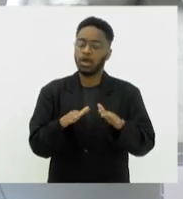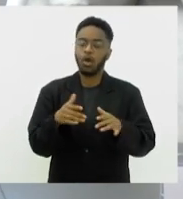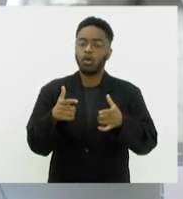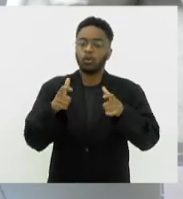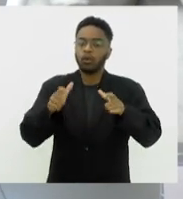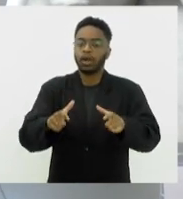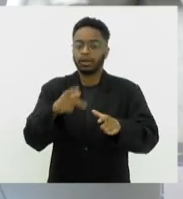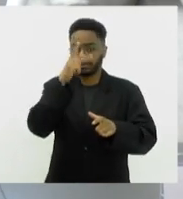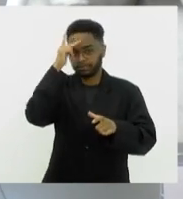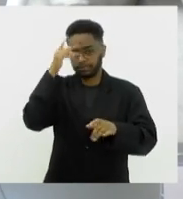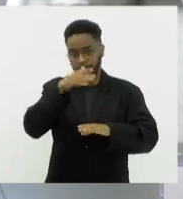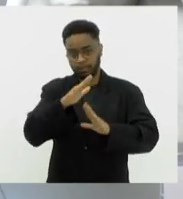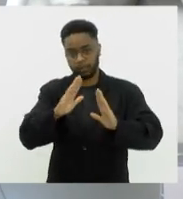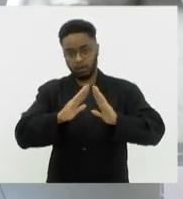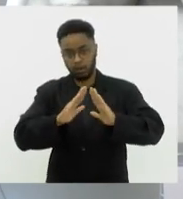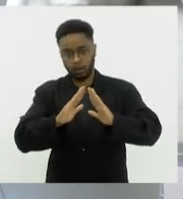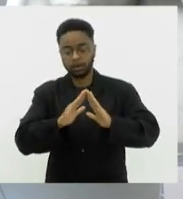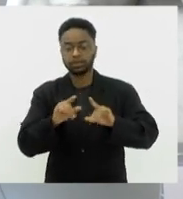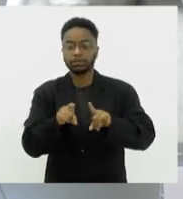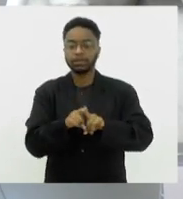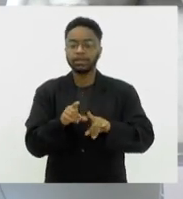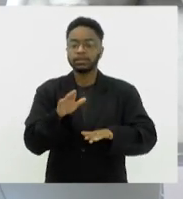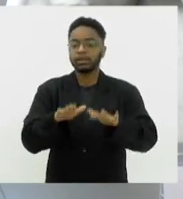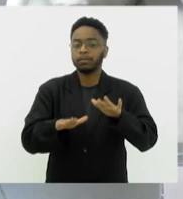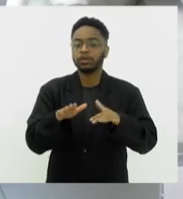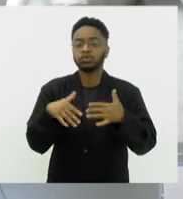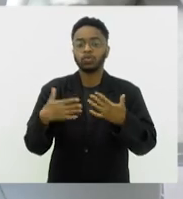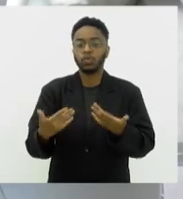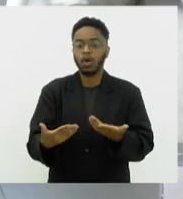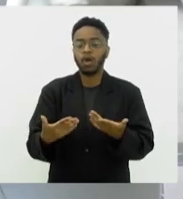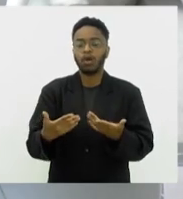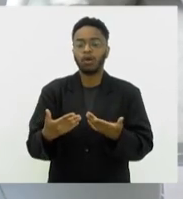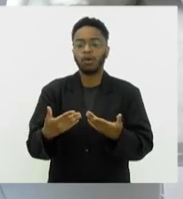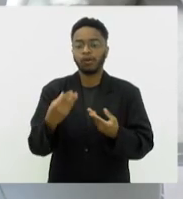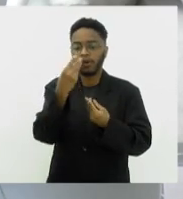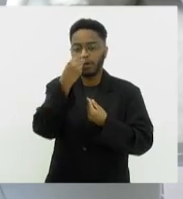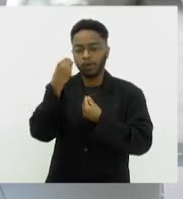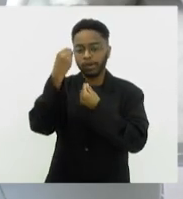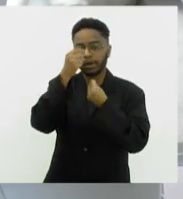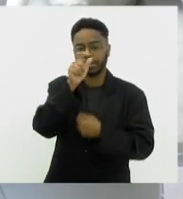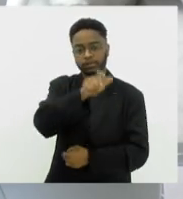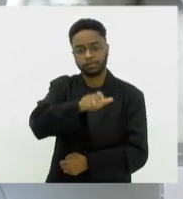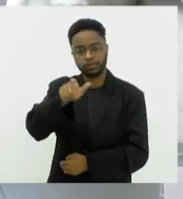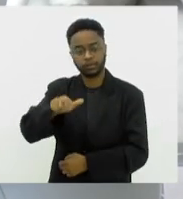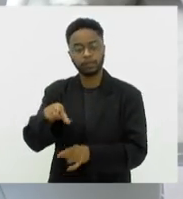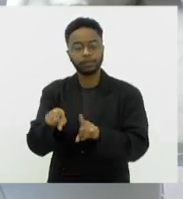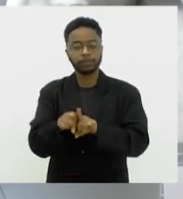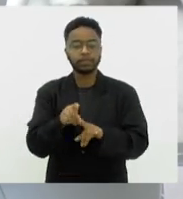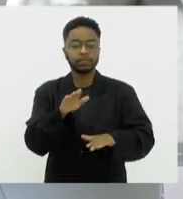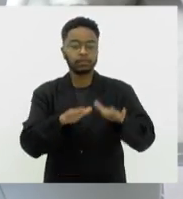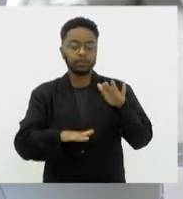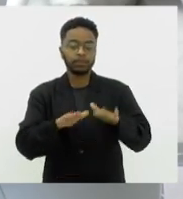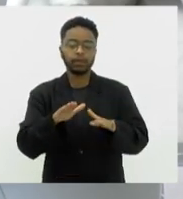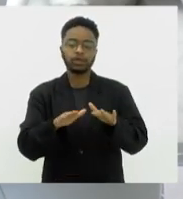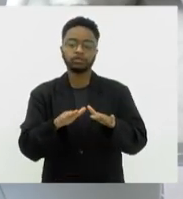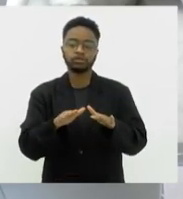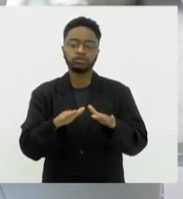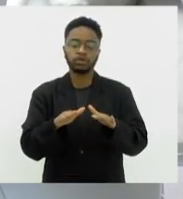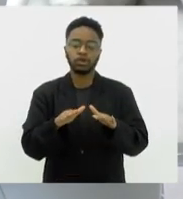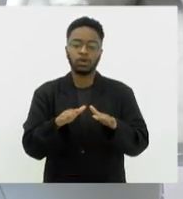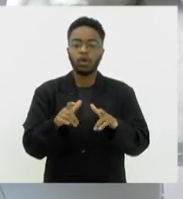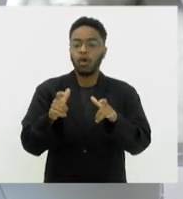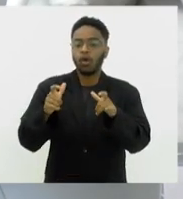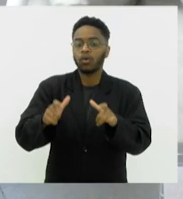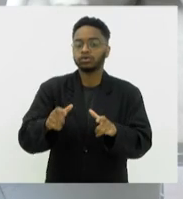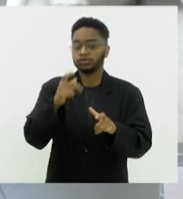pessoa a a depender da orientação sexual dessa pessoa a depender de onde essa